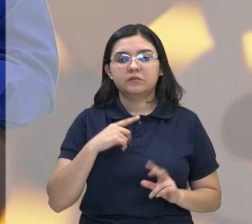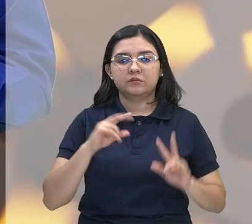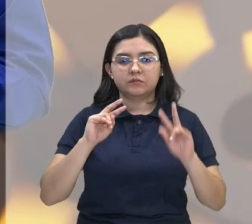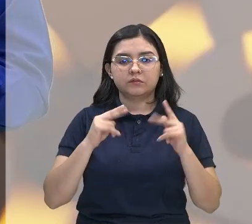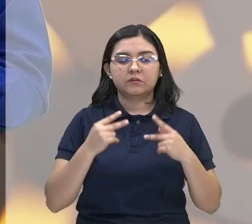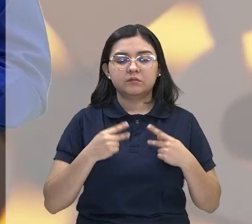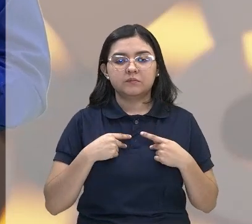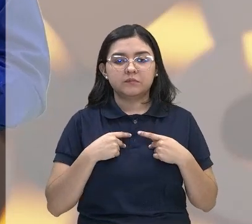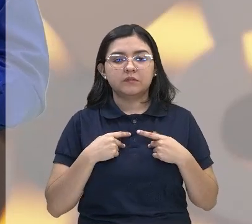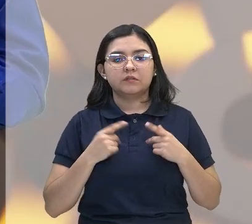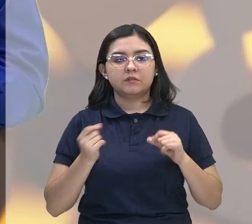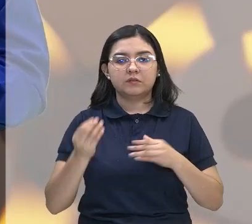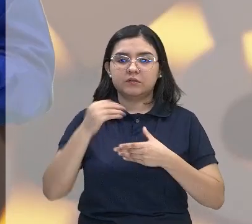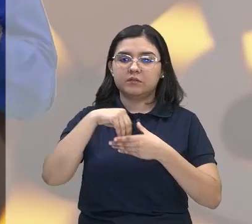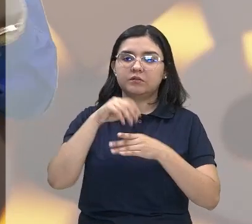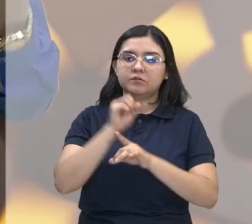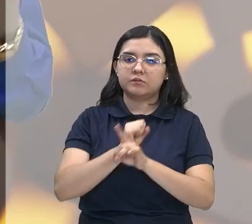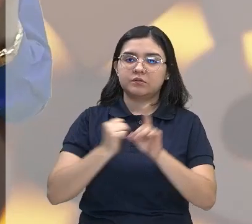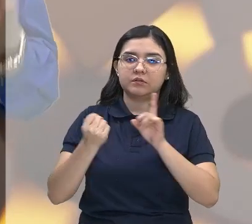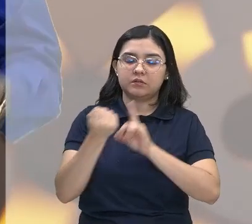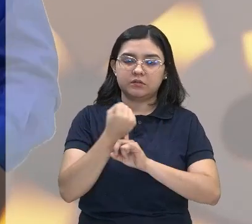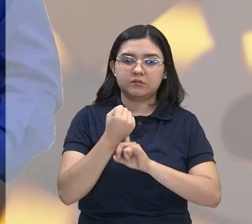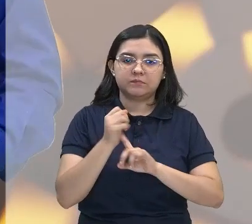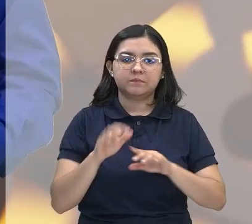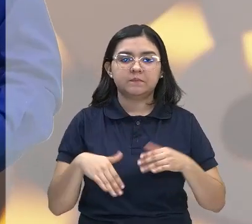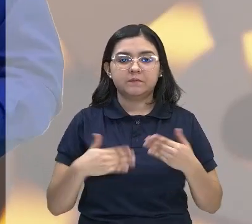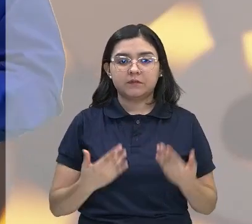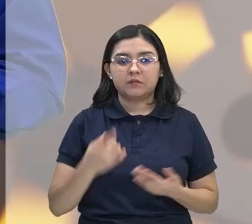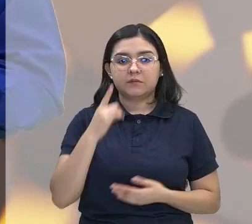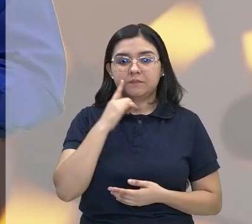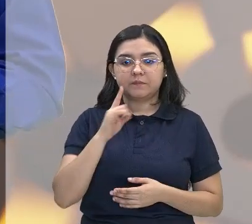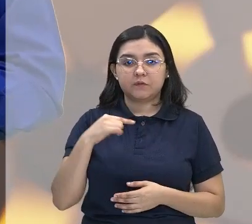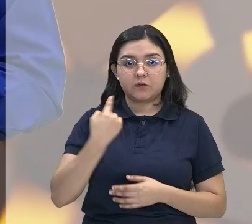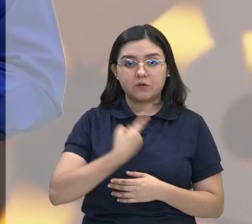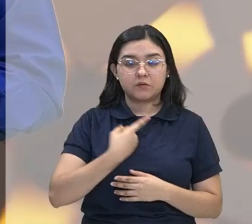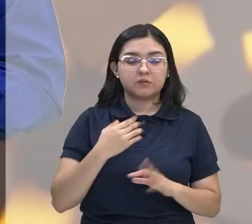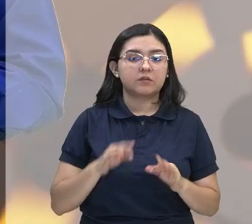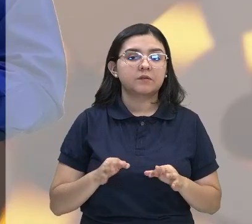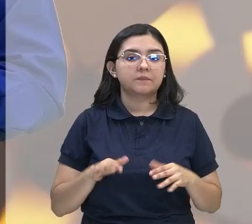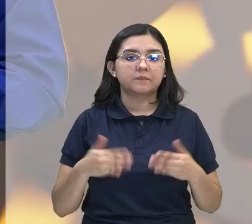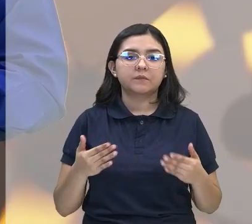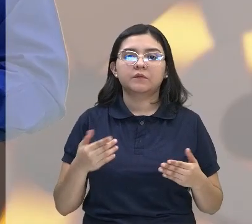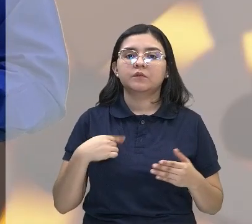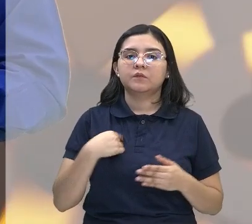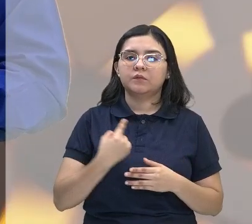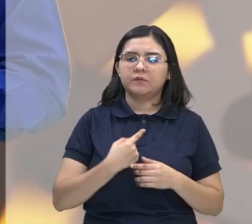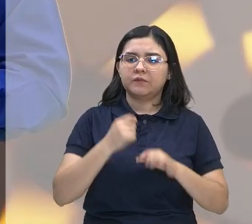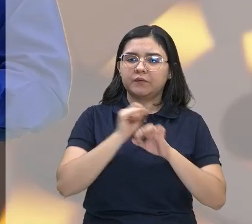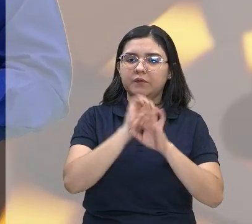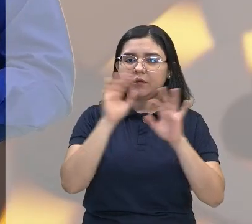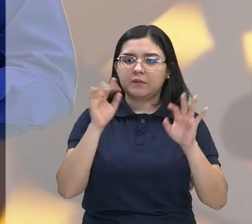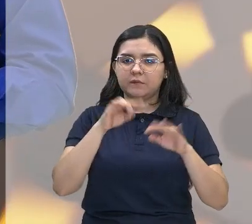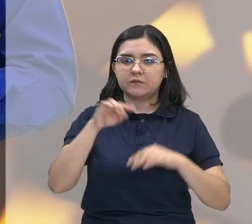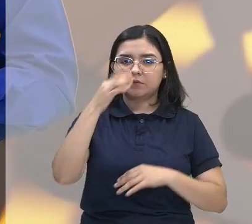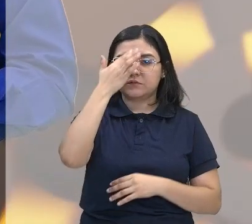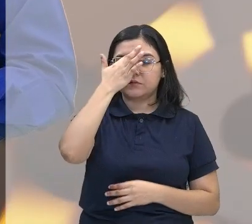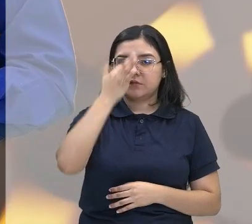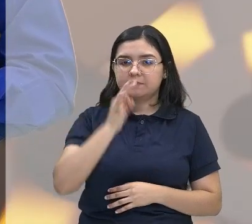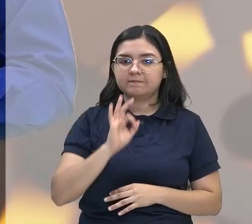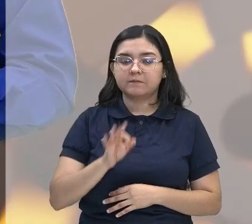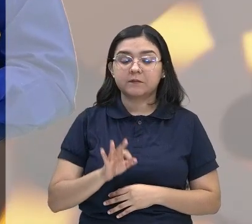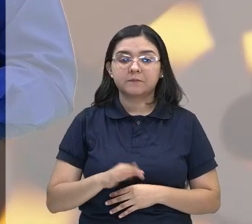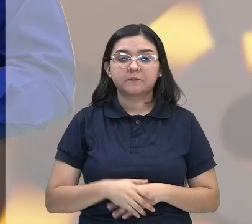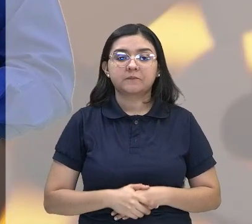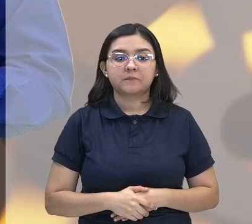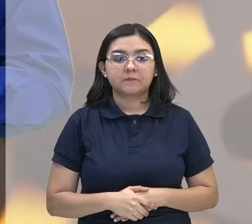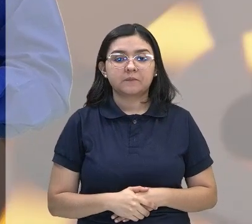humanos naquela sociedade. No caso, nós aqui. Isso ficou muito claro para todos nós, não é